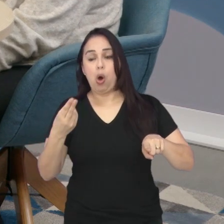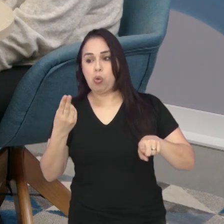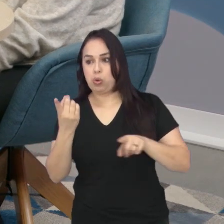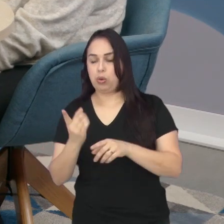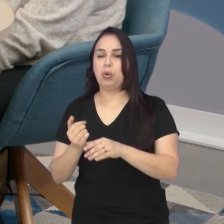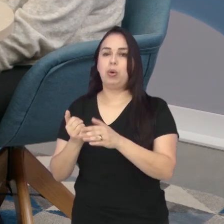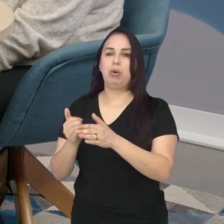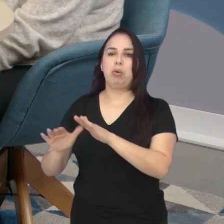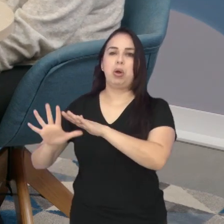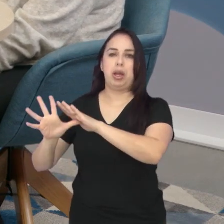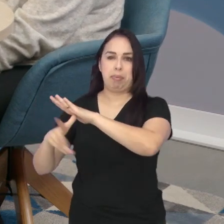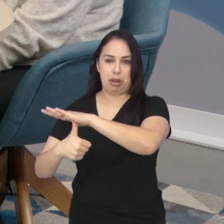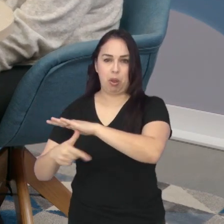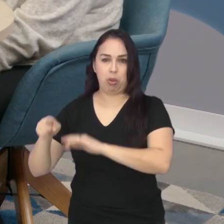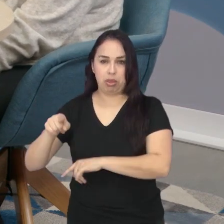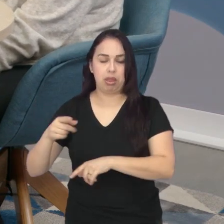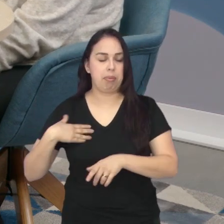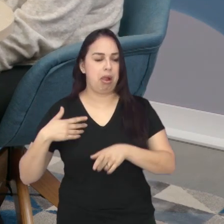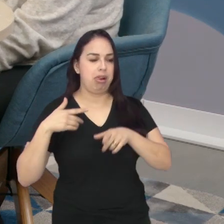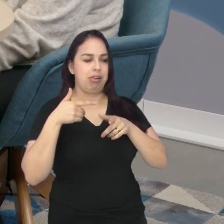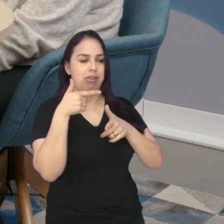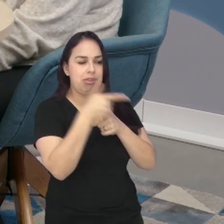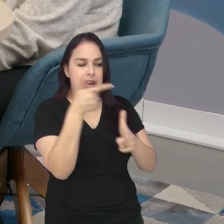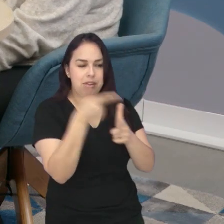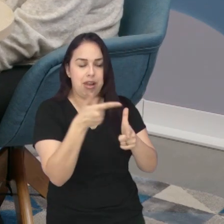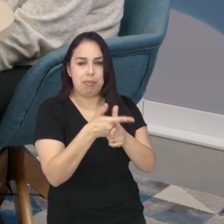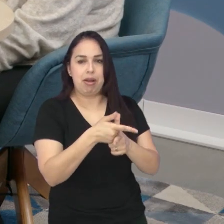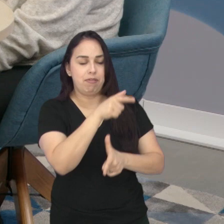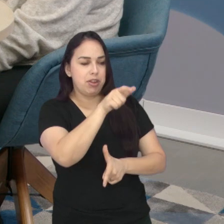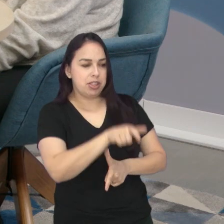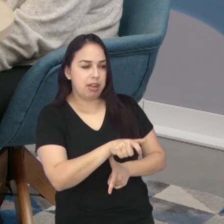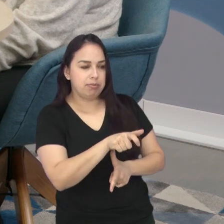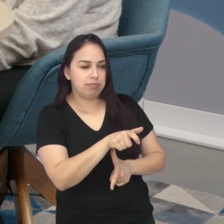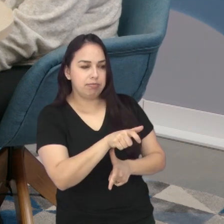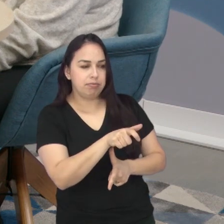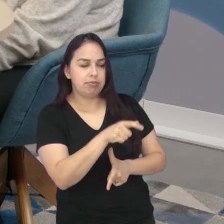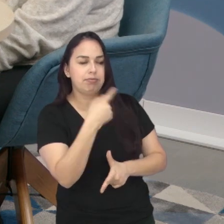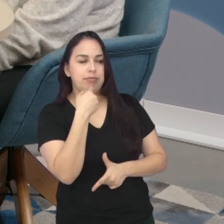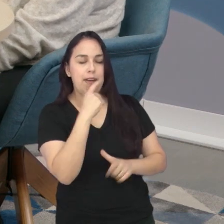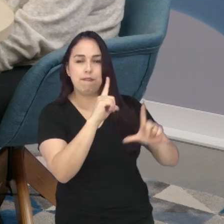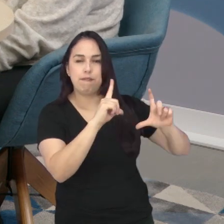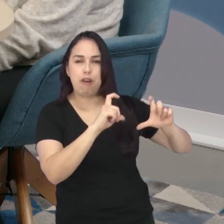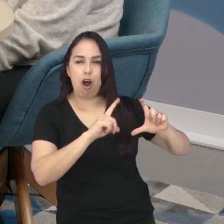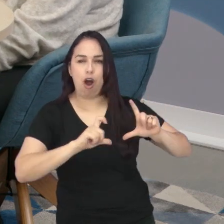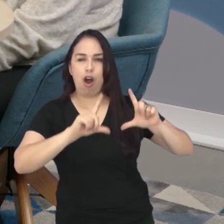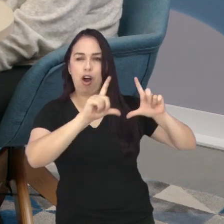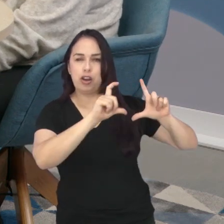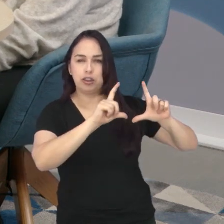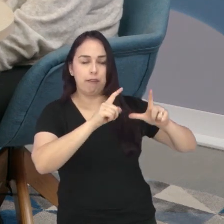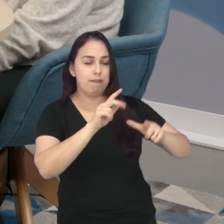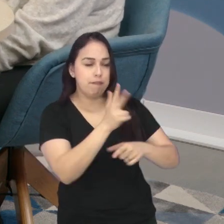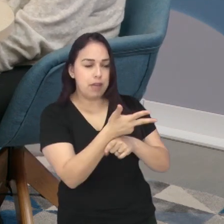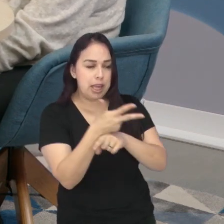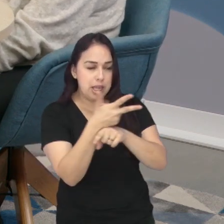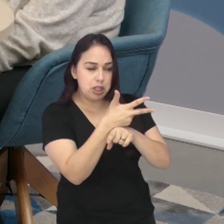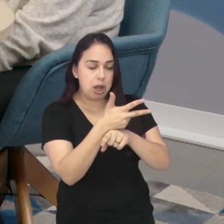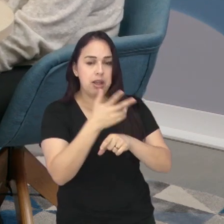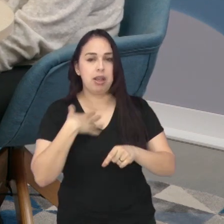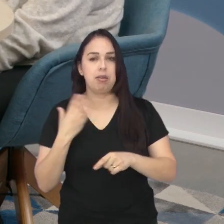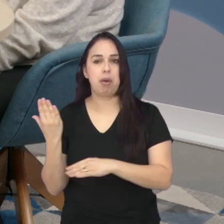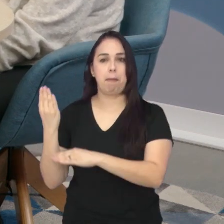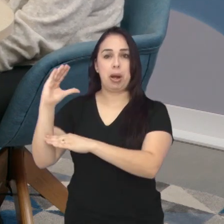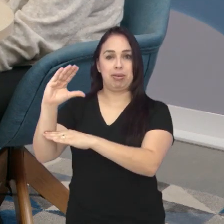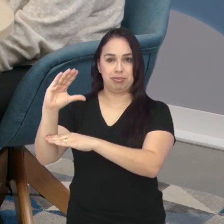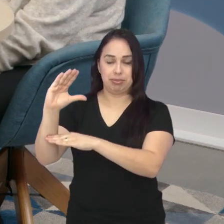criminoso realmente, que ameaça divulgar conteúdo íntimo, né, nas redes sociais, e se fala